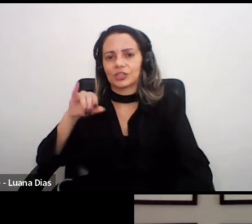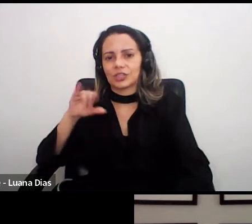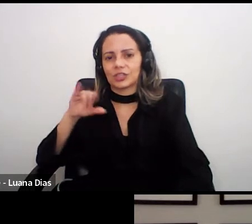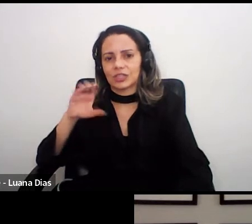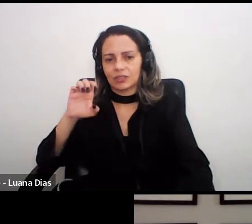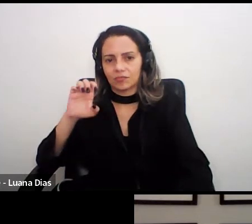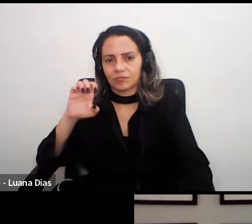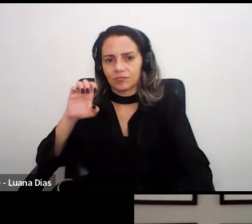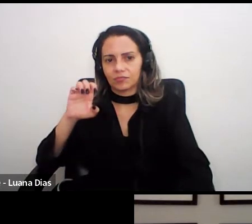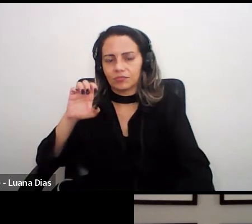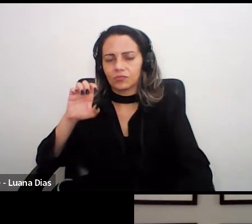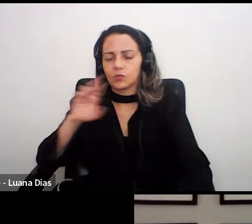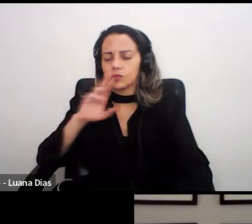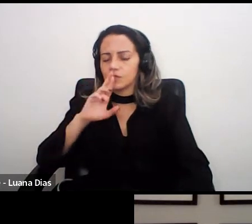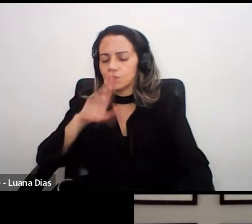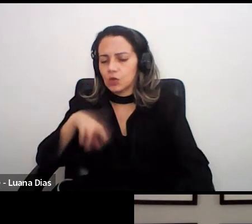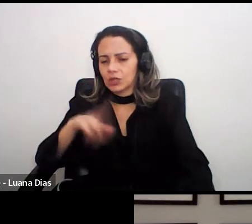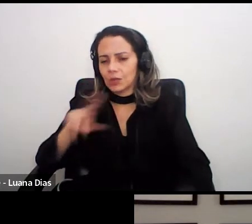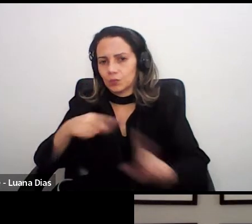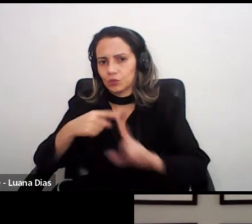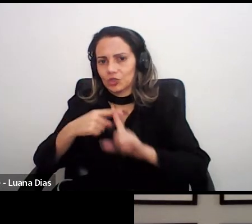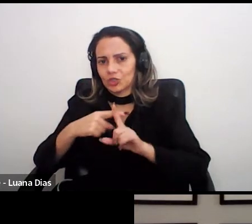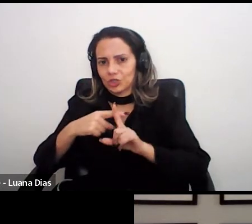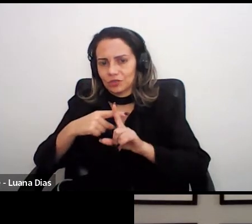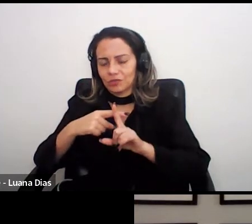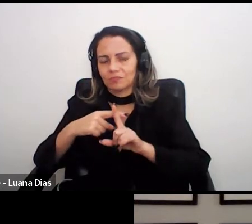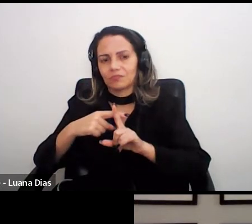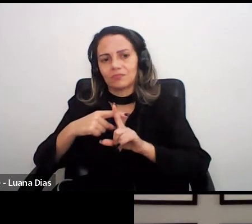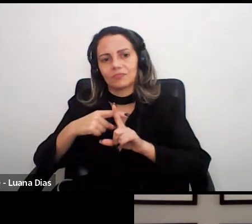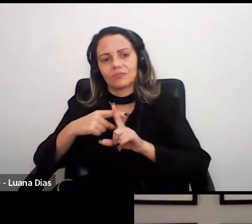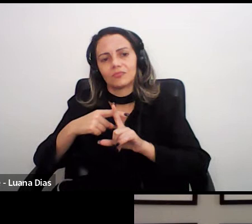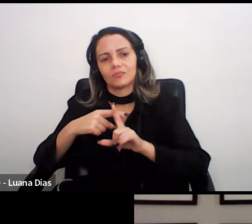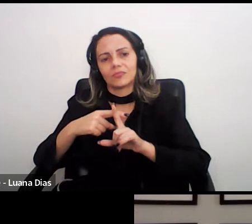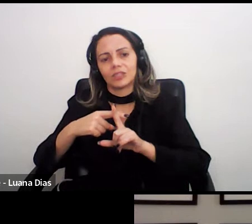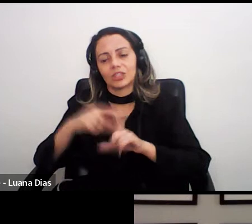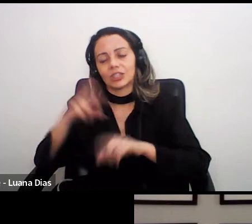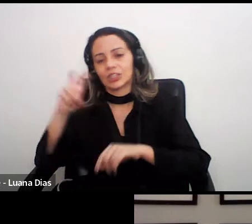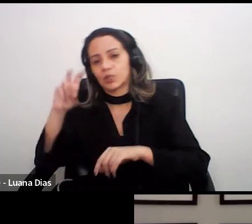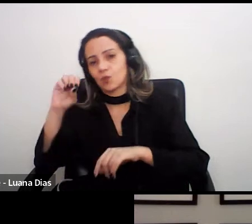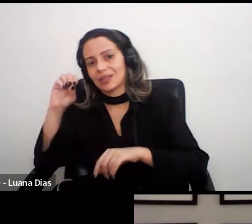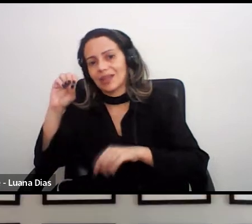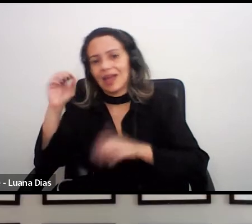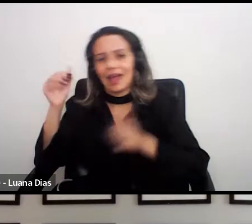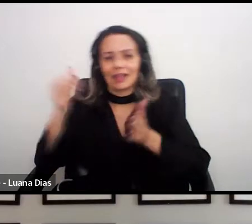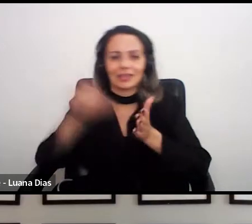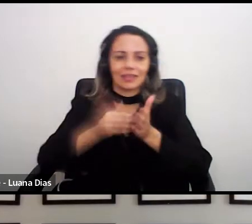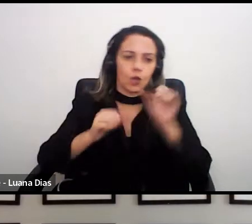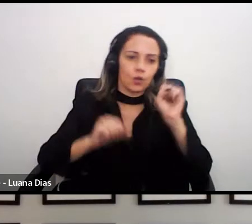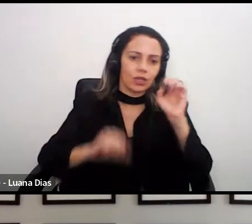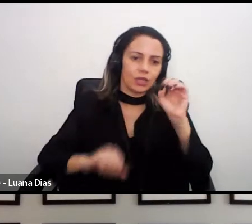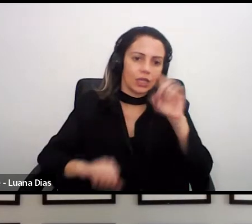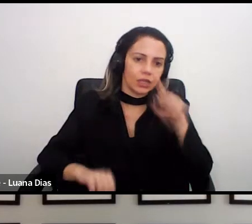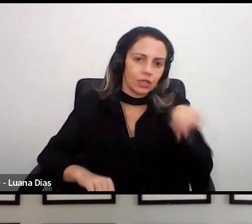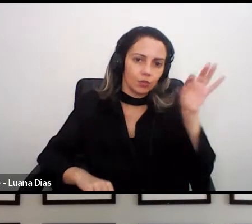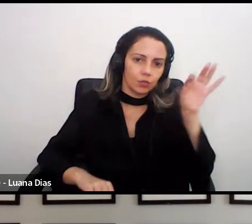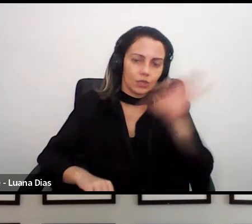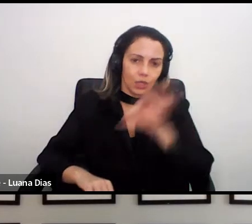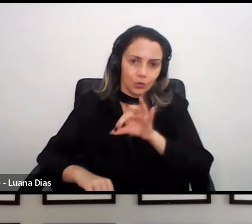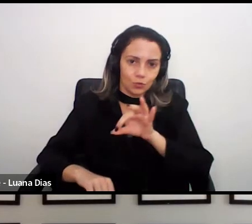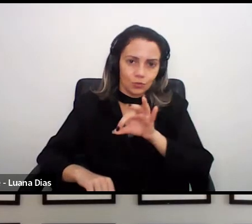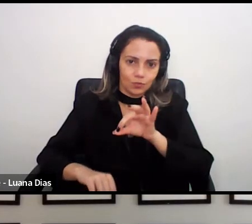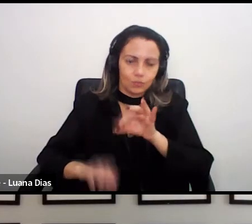resposta positiva para essa proposição conciliatória, entre 50% e 80%. De qualquer